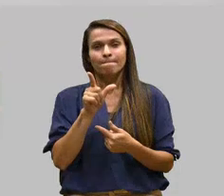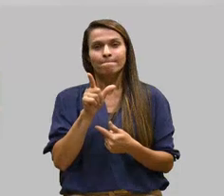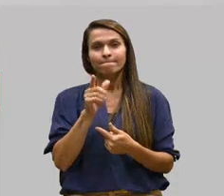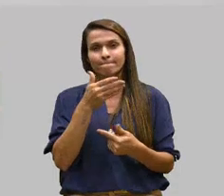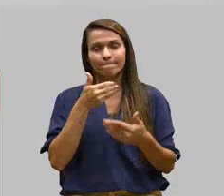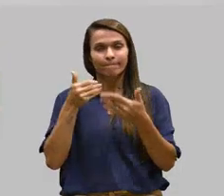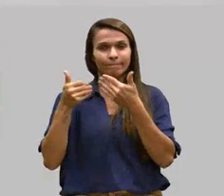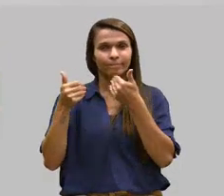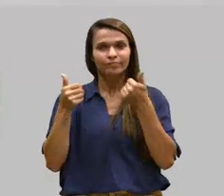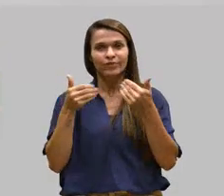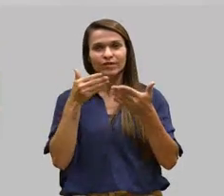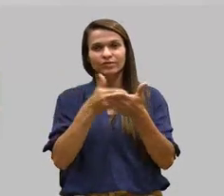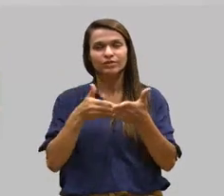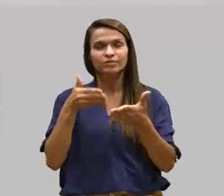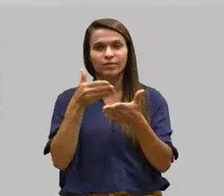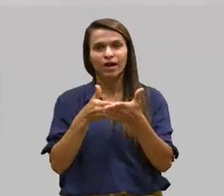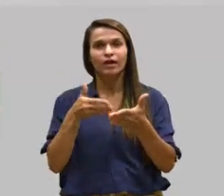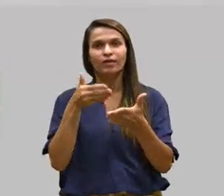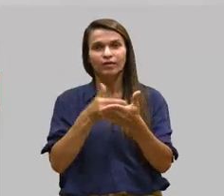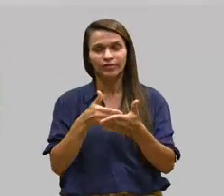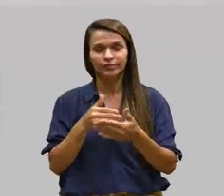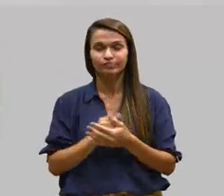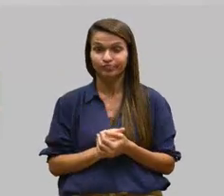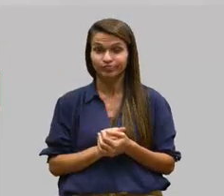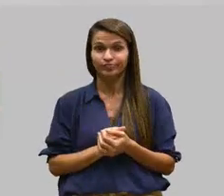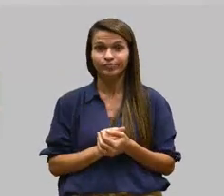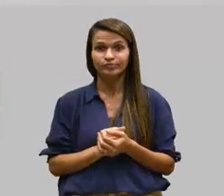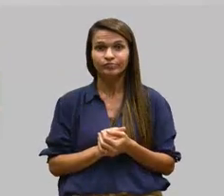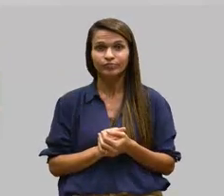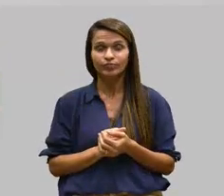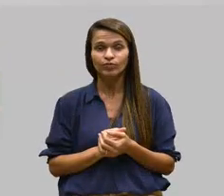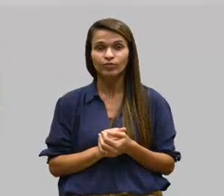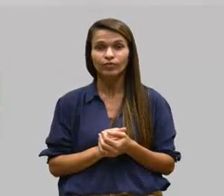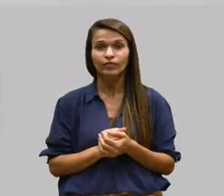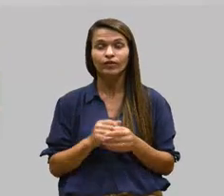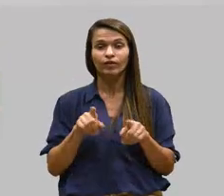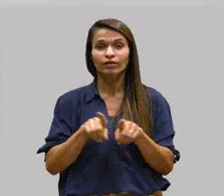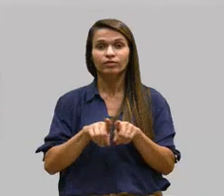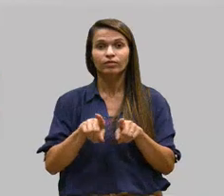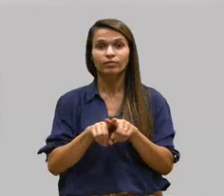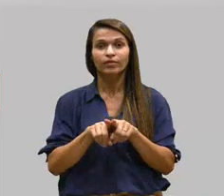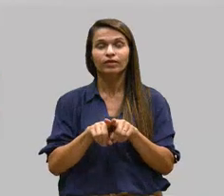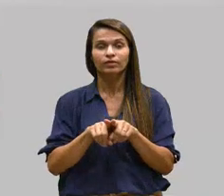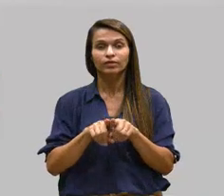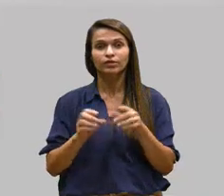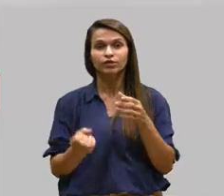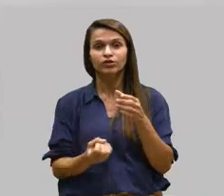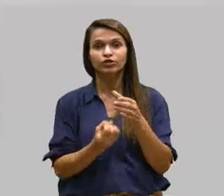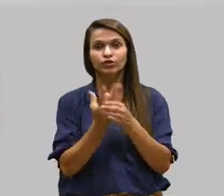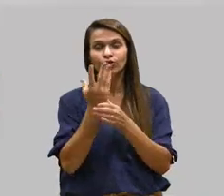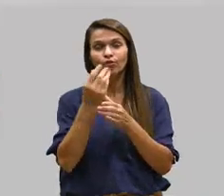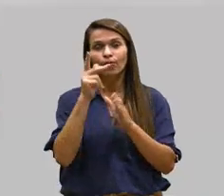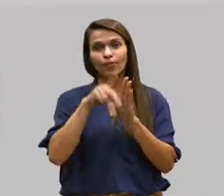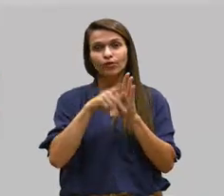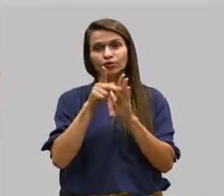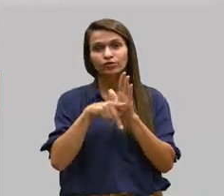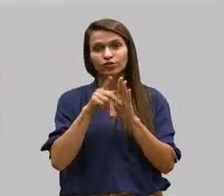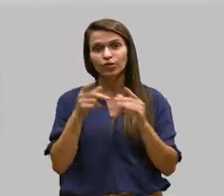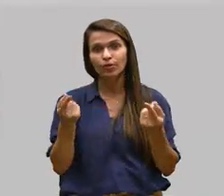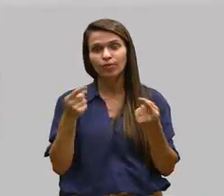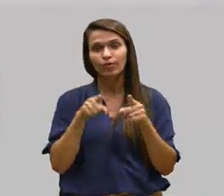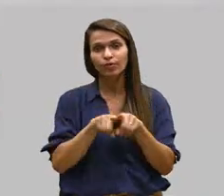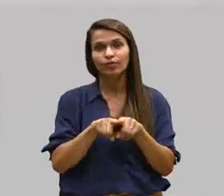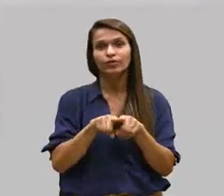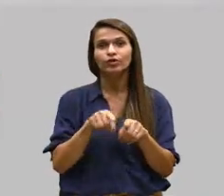em relação a colocação para além disso a gente também desenvolveu um projeto em parceria com Universidade